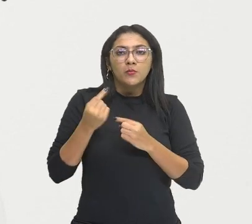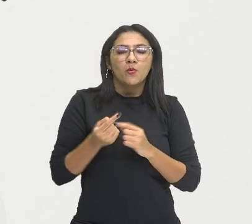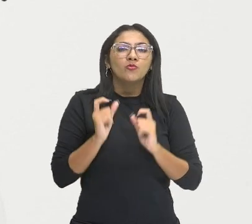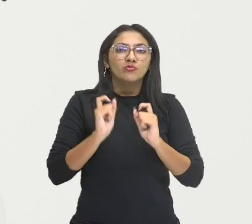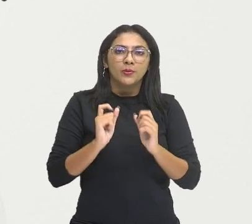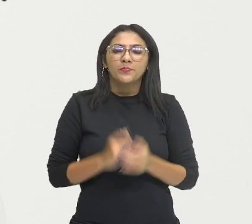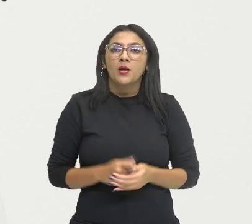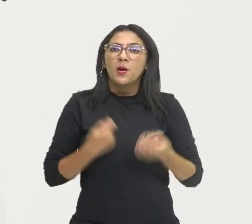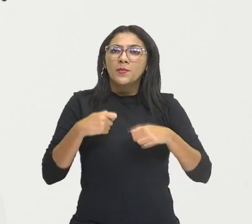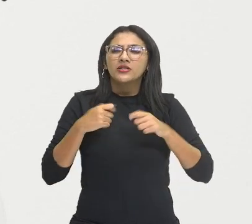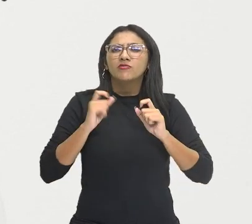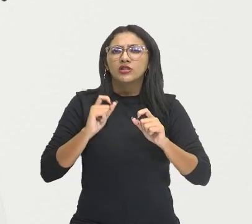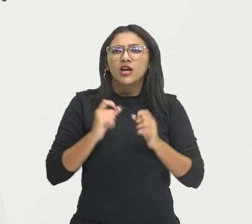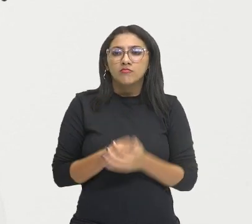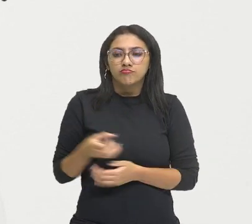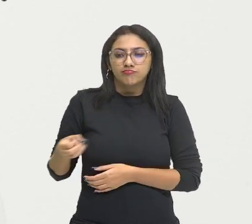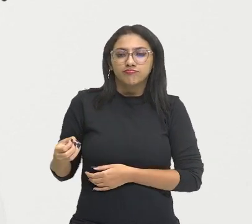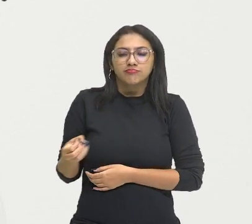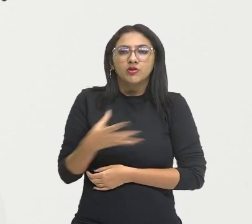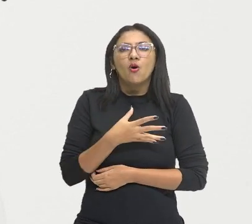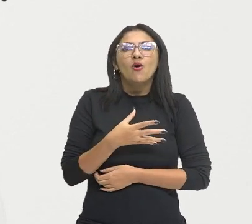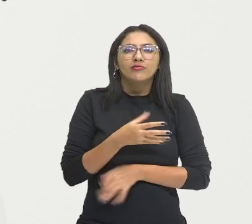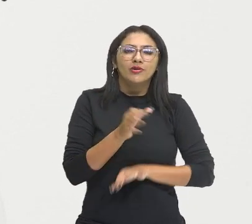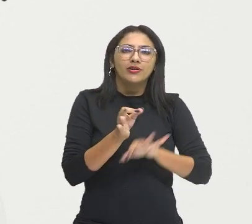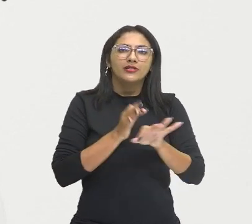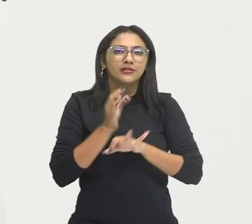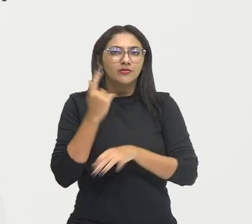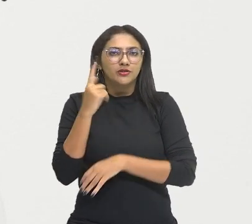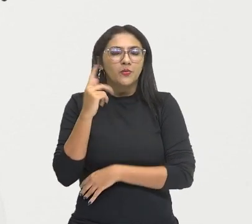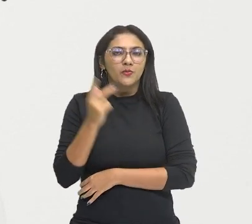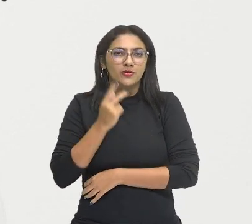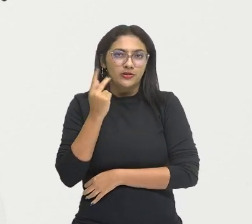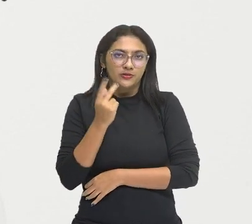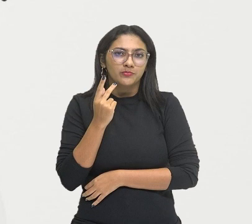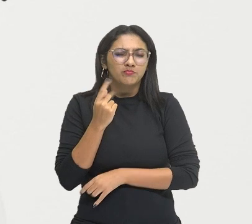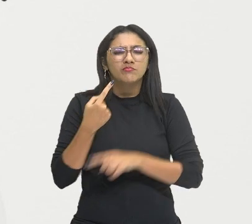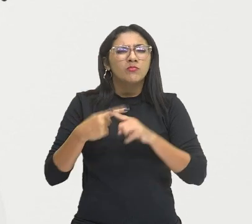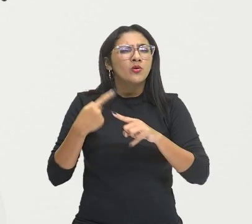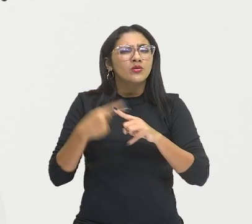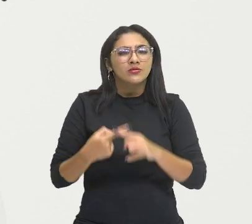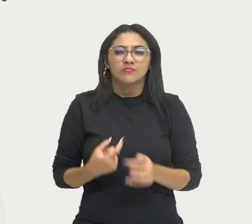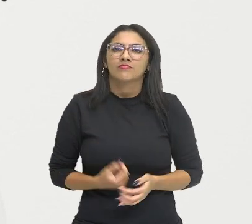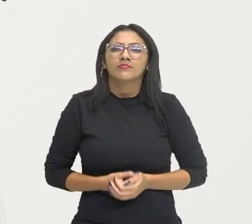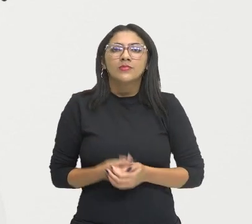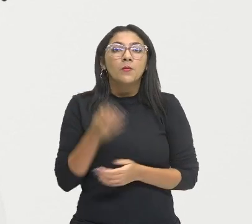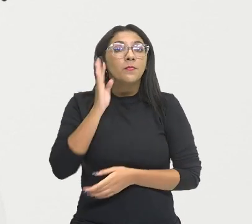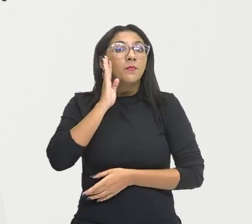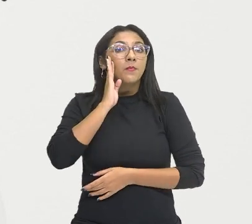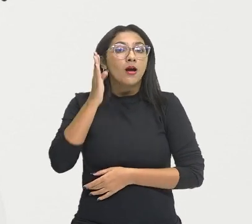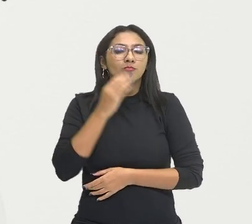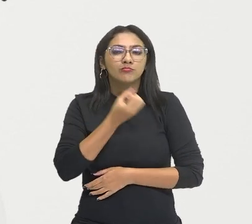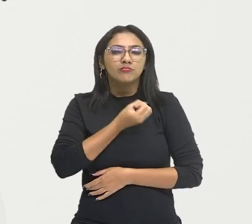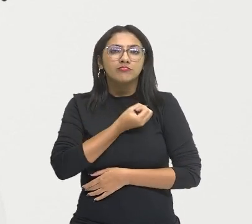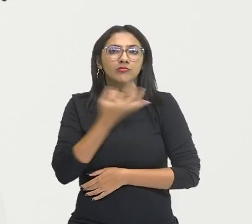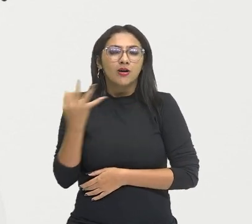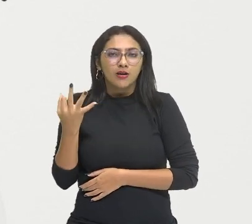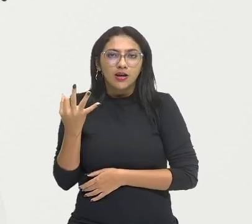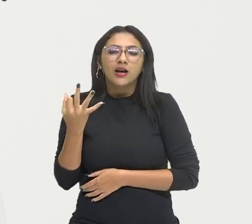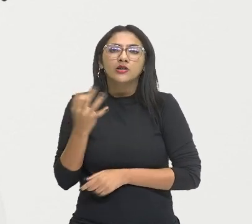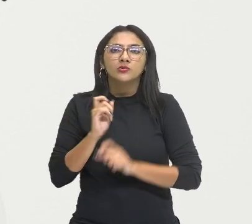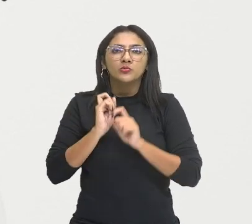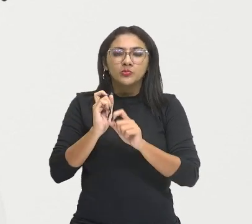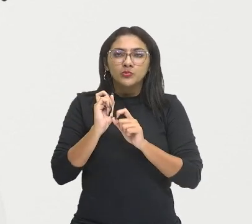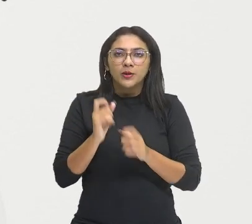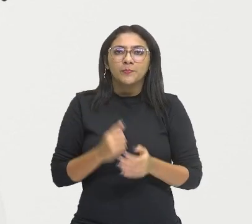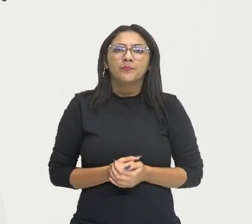necessidade de reestruturação dessa ordem geopolítica mundial. Isso porque, turma, a maior parte